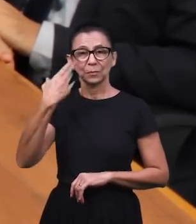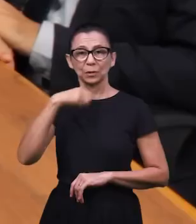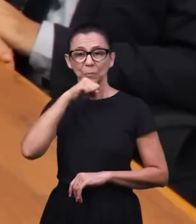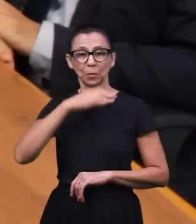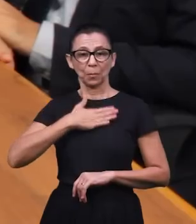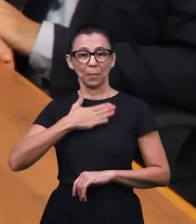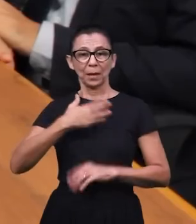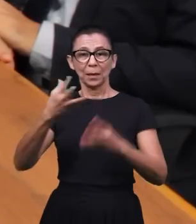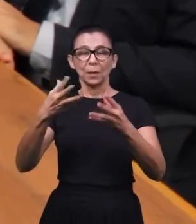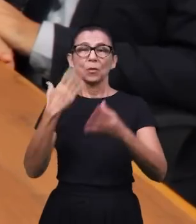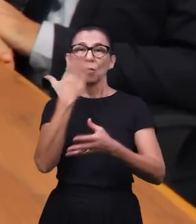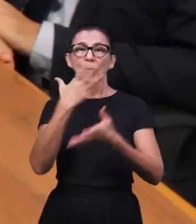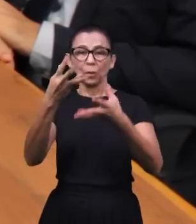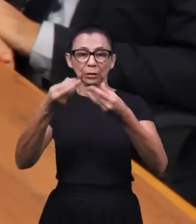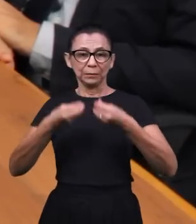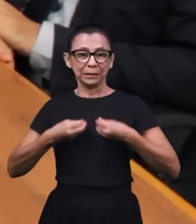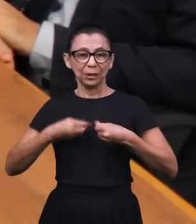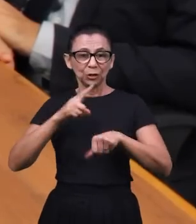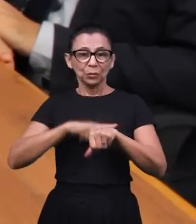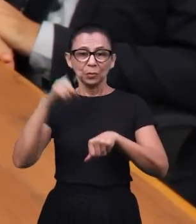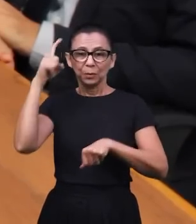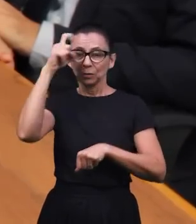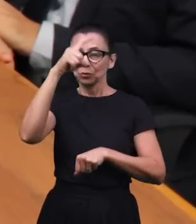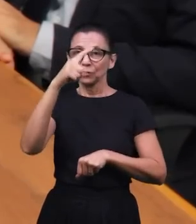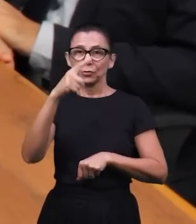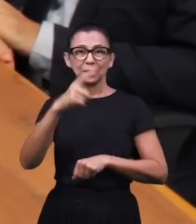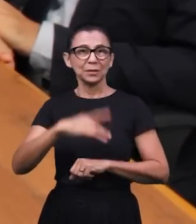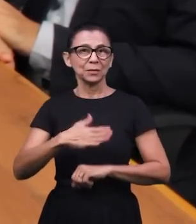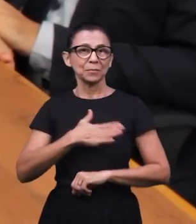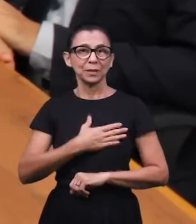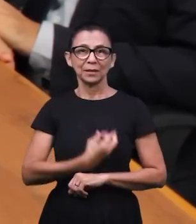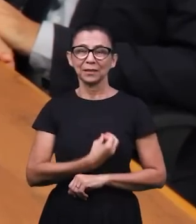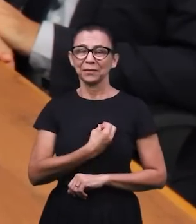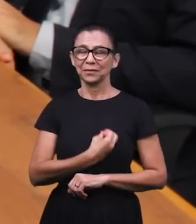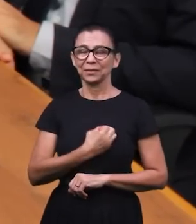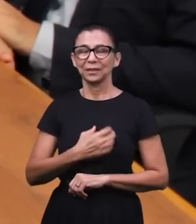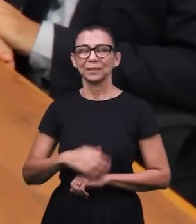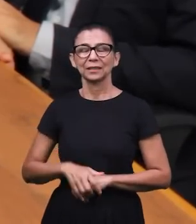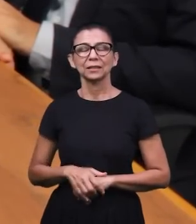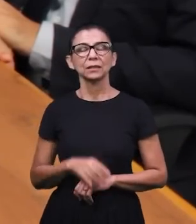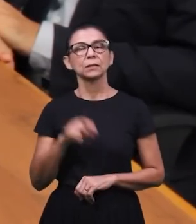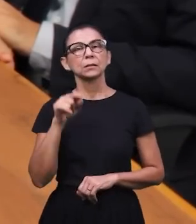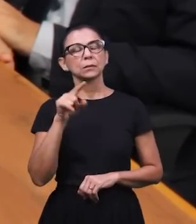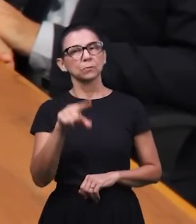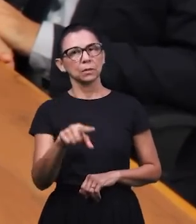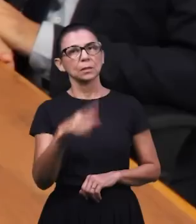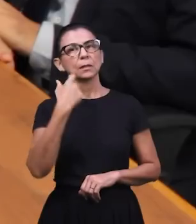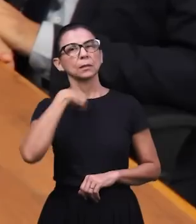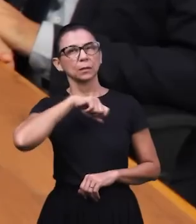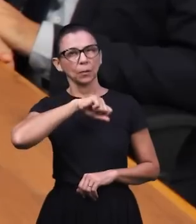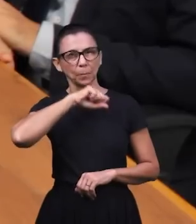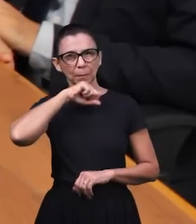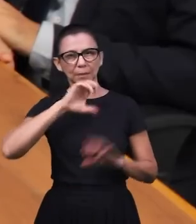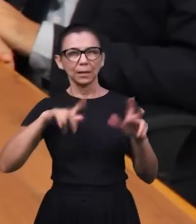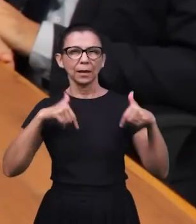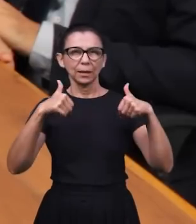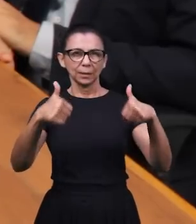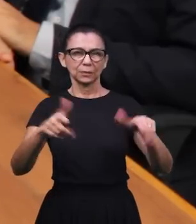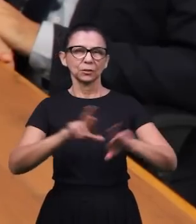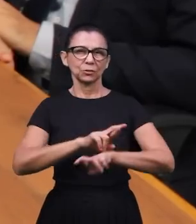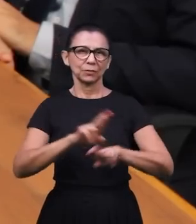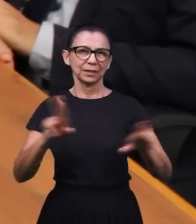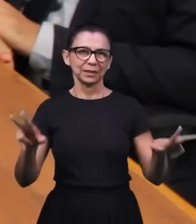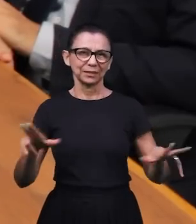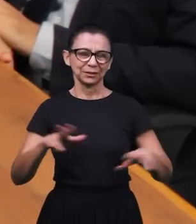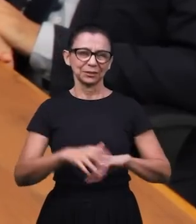pai deixou um exemplo, ó, você como pai, não faça o que todo mundo faz, não, faça diferente e deixa uma marca na vida do seu filho, você vai ver o que vai